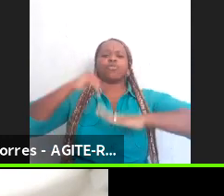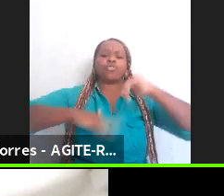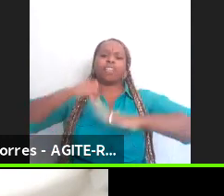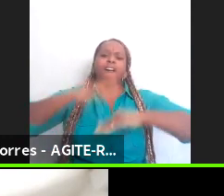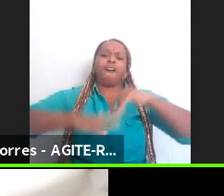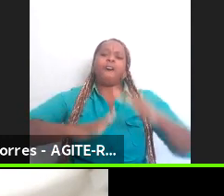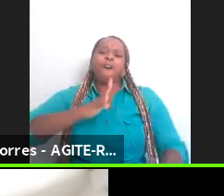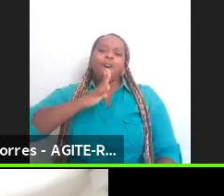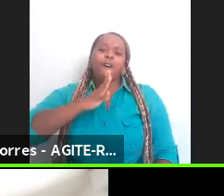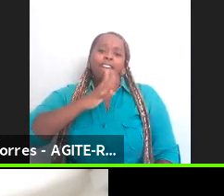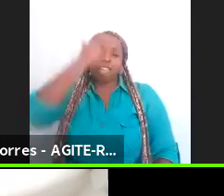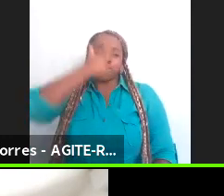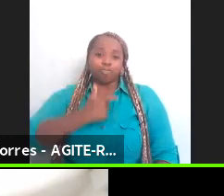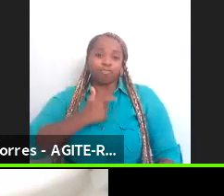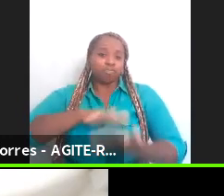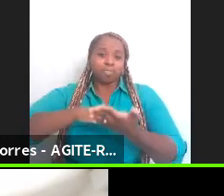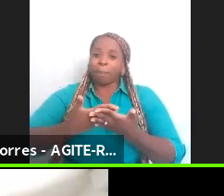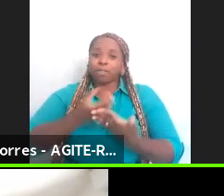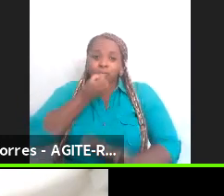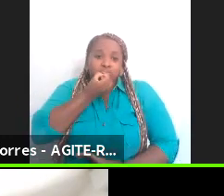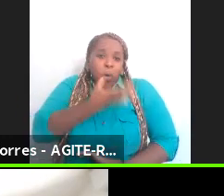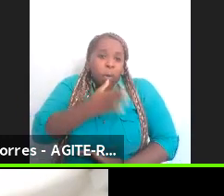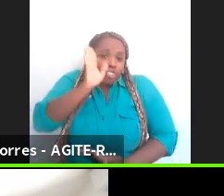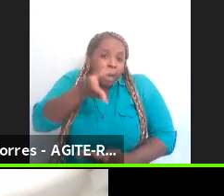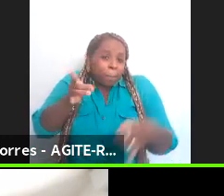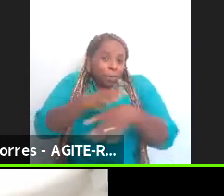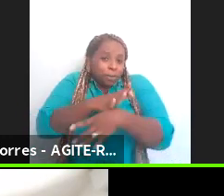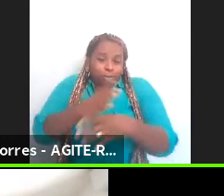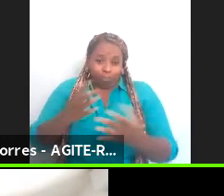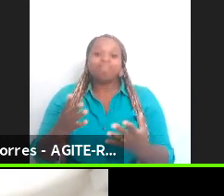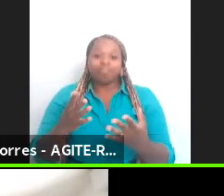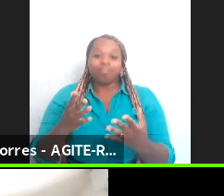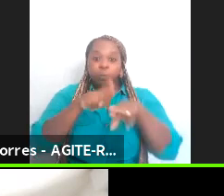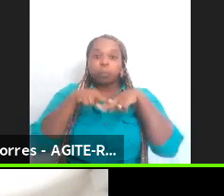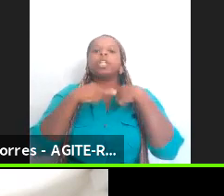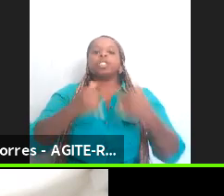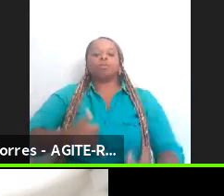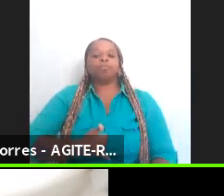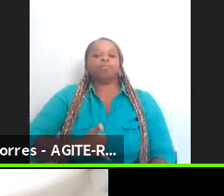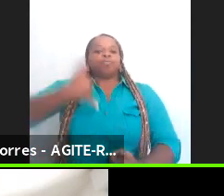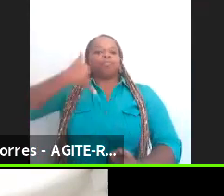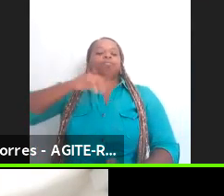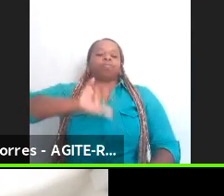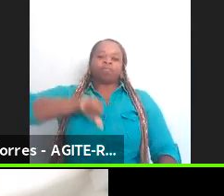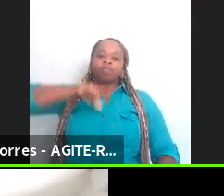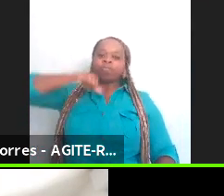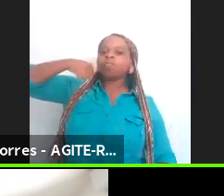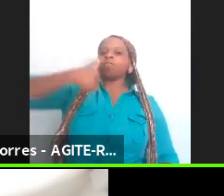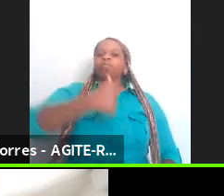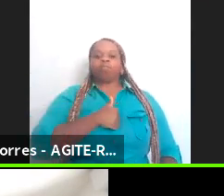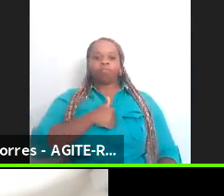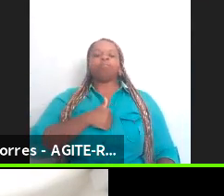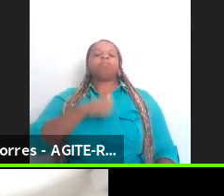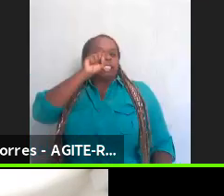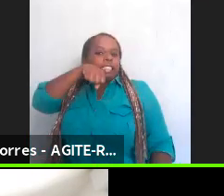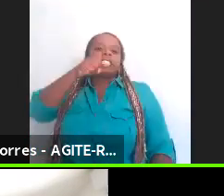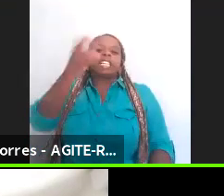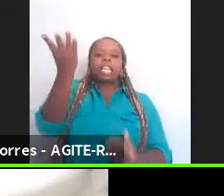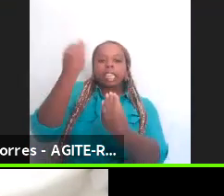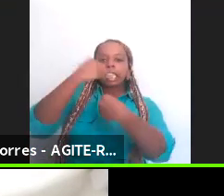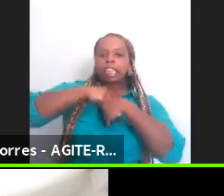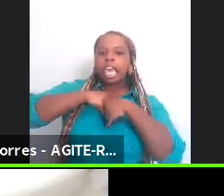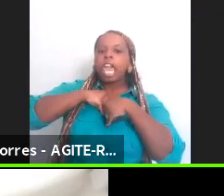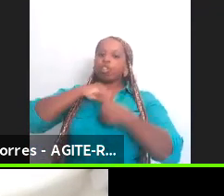por ser uma boa intérprete. Então, eu me encho de autoestima, Eu me encho de amor próprio e digo,